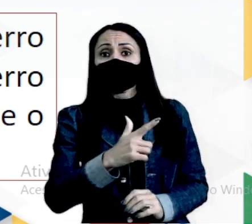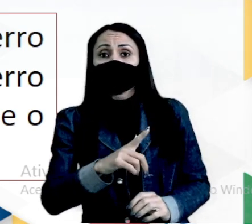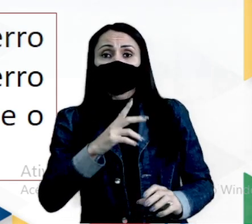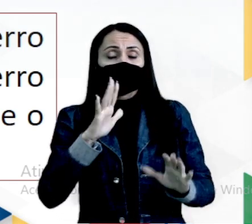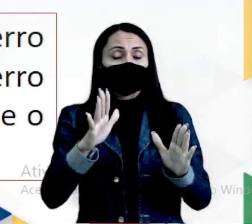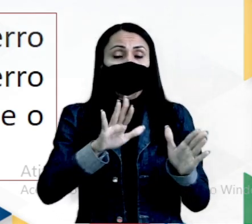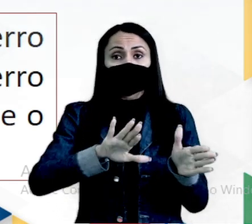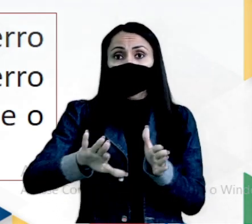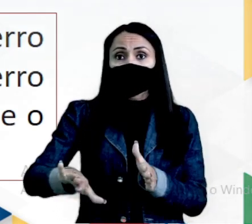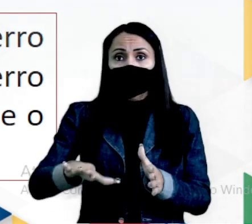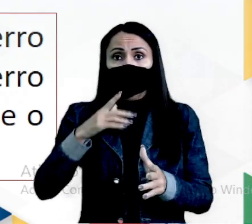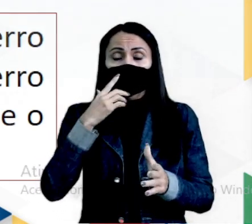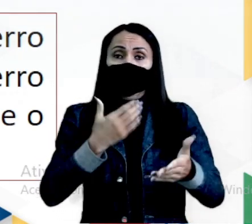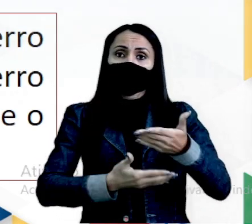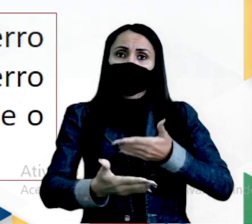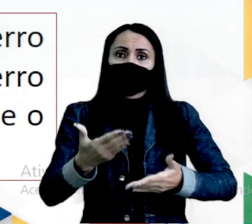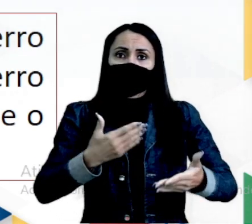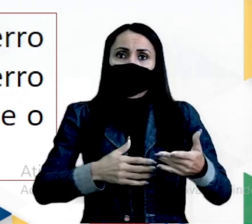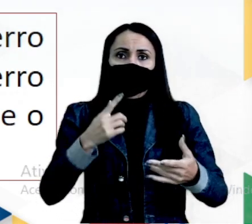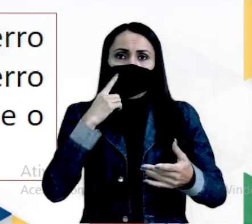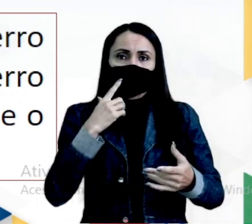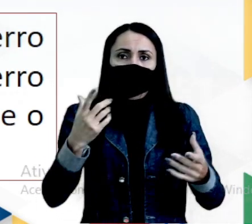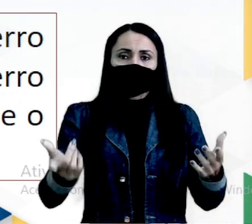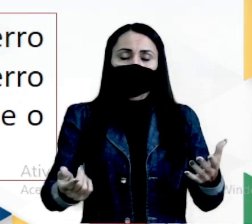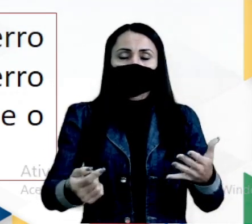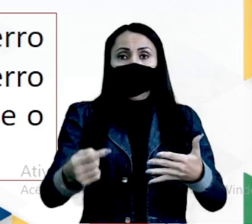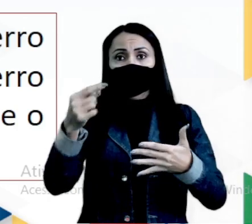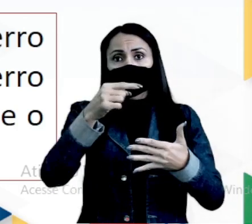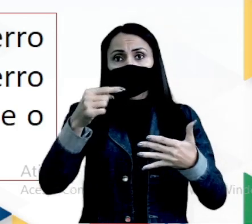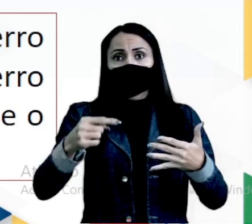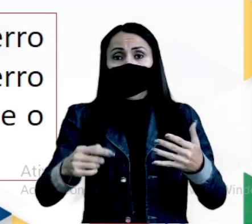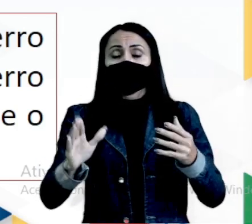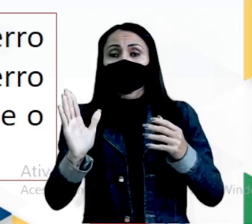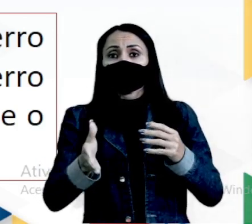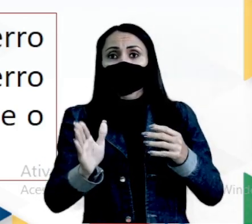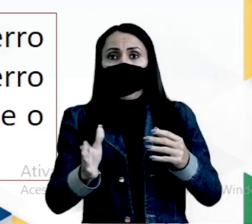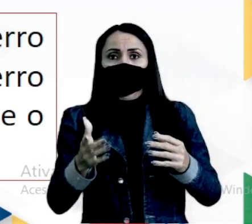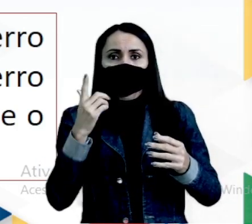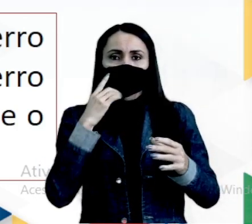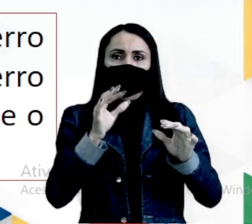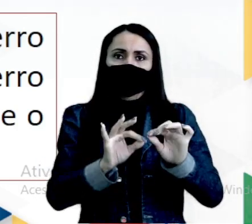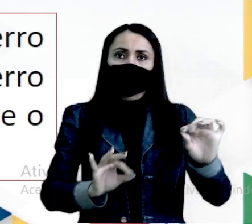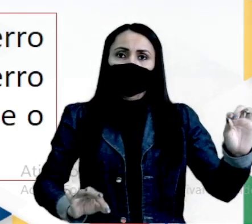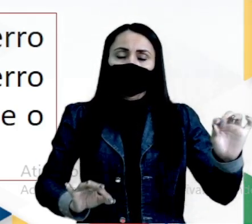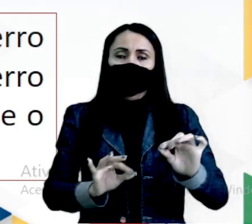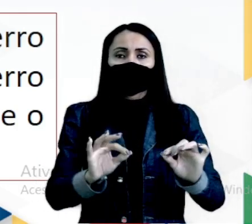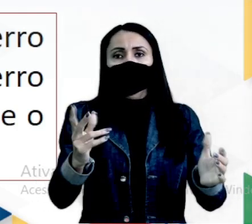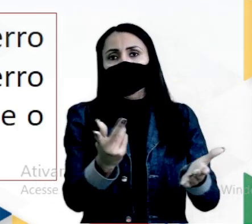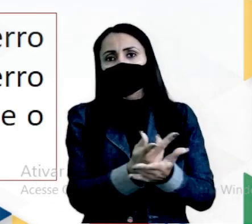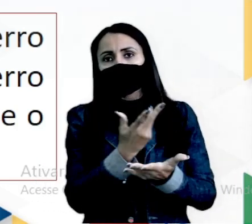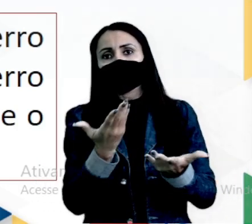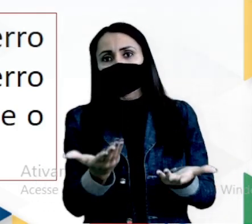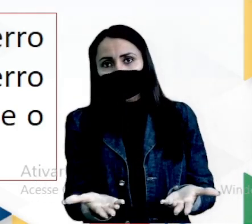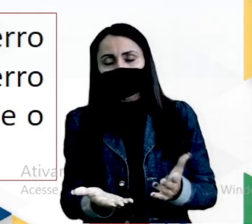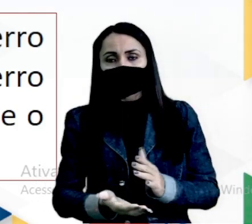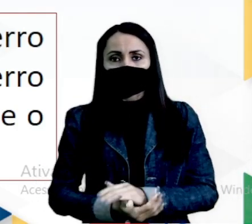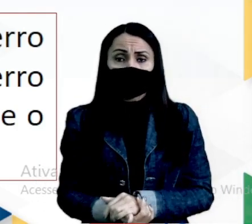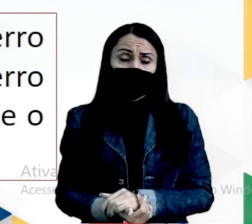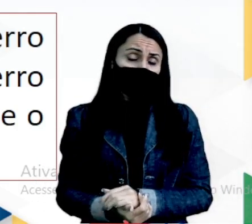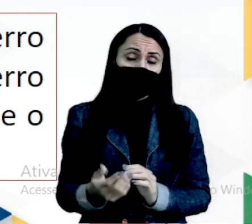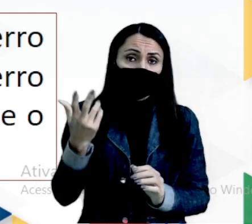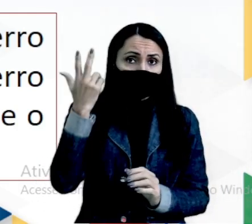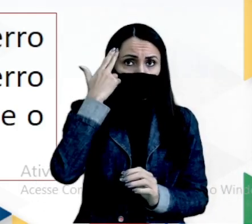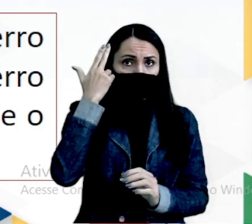de fora, na relação de grandezas e medidas, já que a gente está medindo, a ideia do erro, ok? É